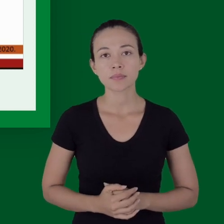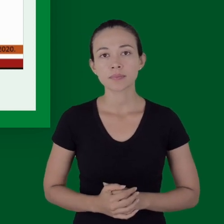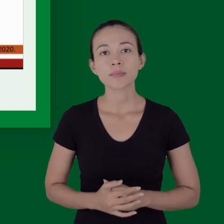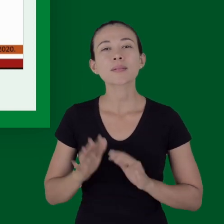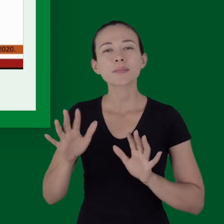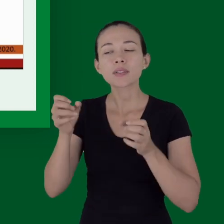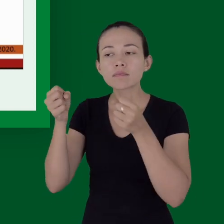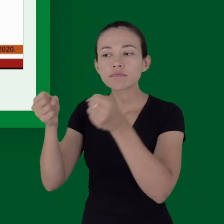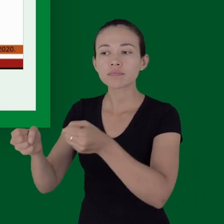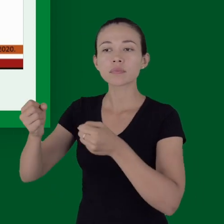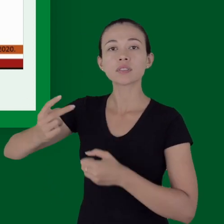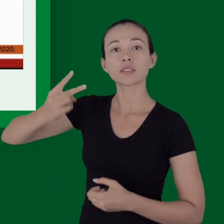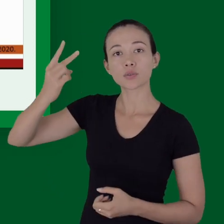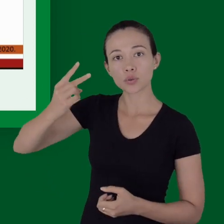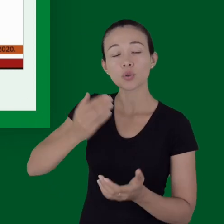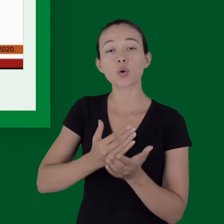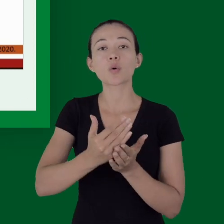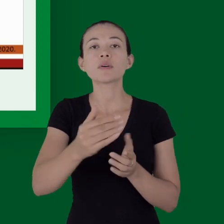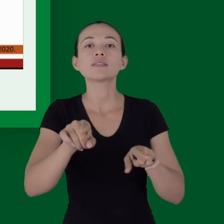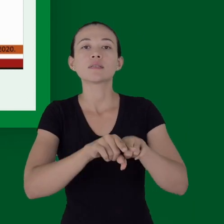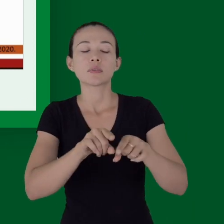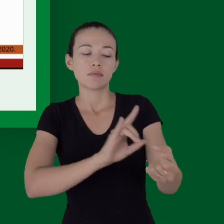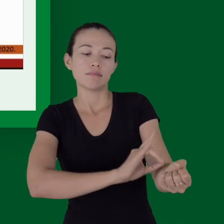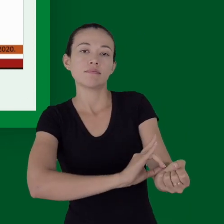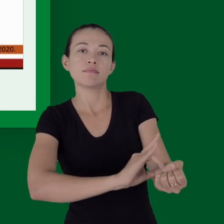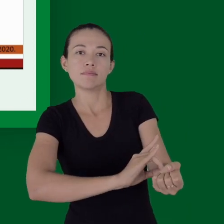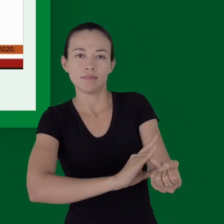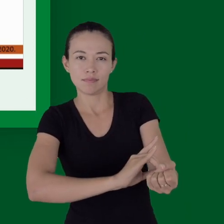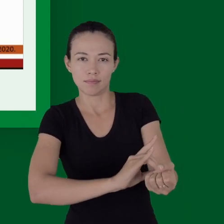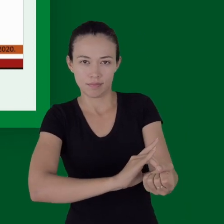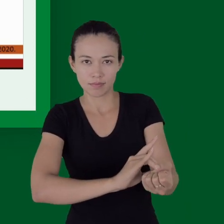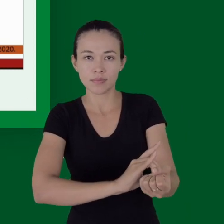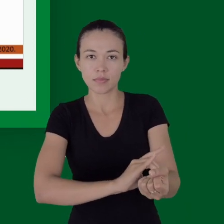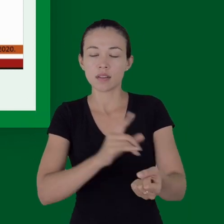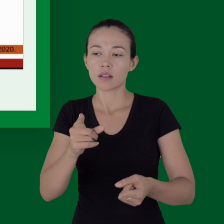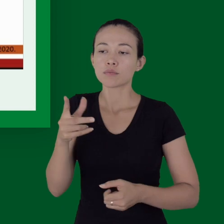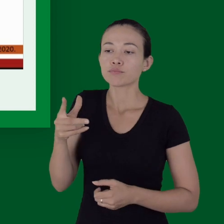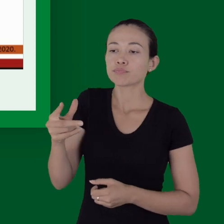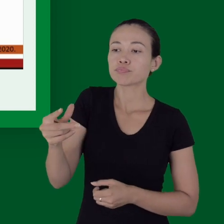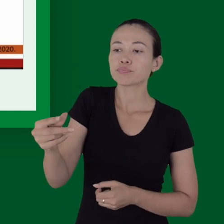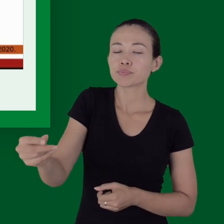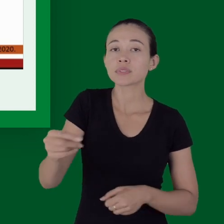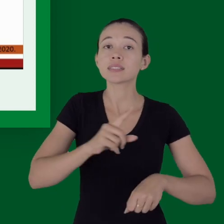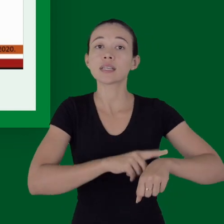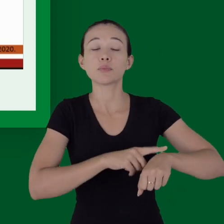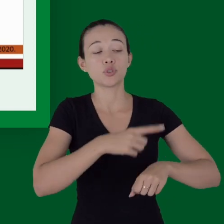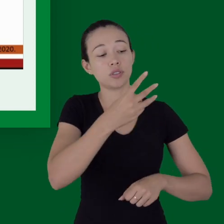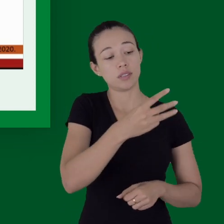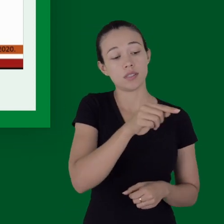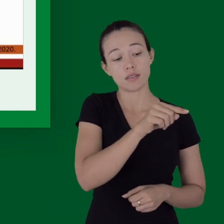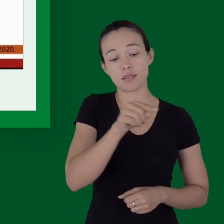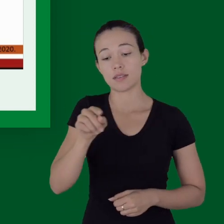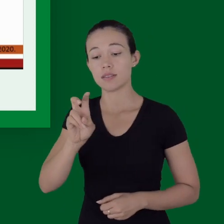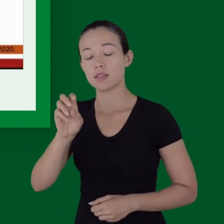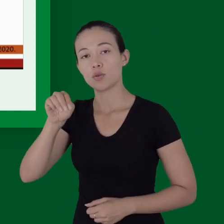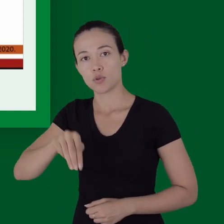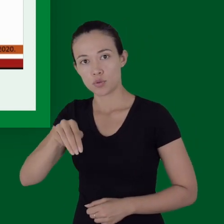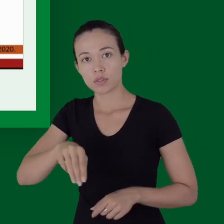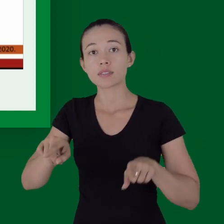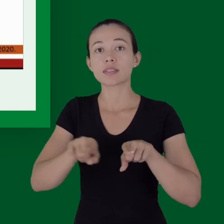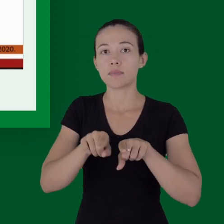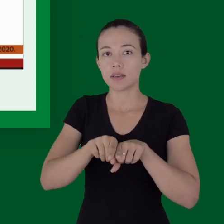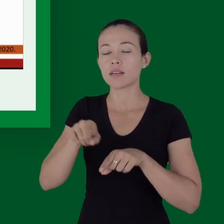Agora, após o segundo choque, a gente já considera começar a epinefrina, né? Então, já inicia a epinefrina a cada 3 a 5 minutos e já considera a